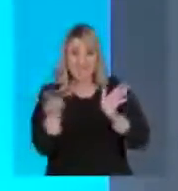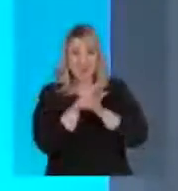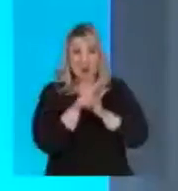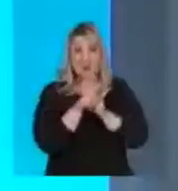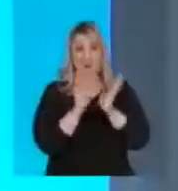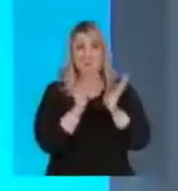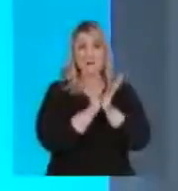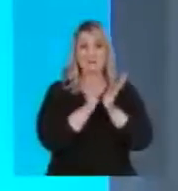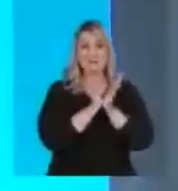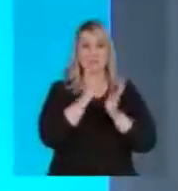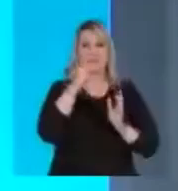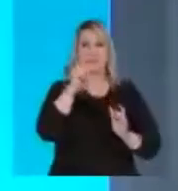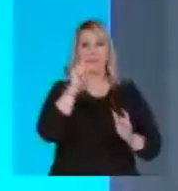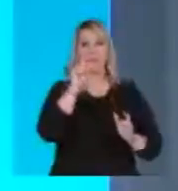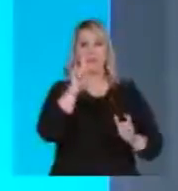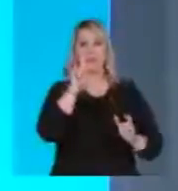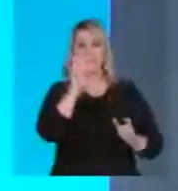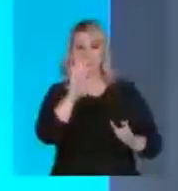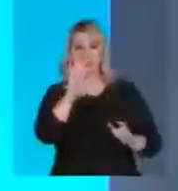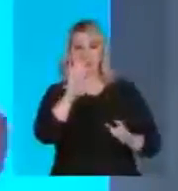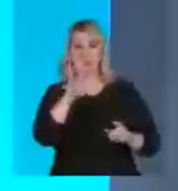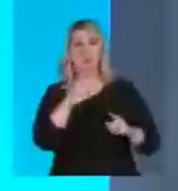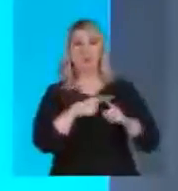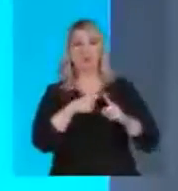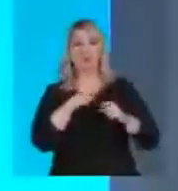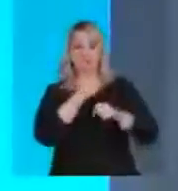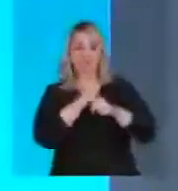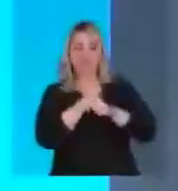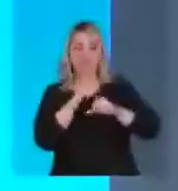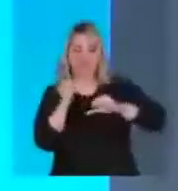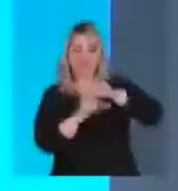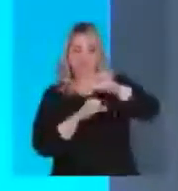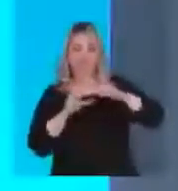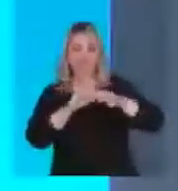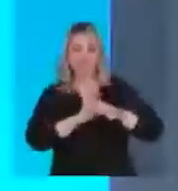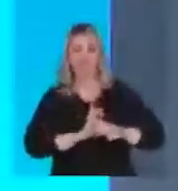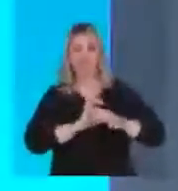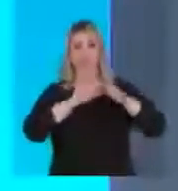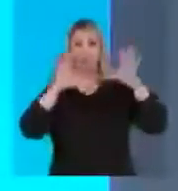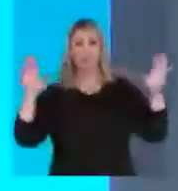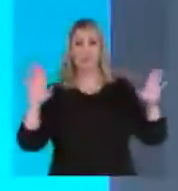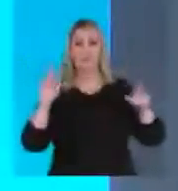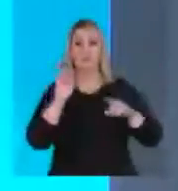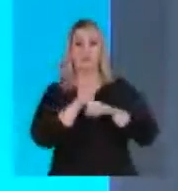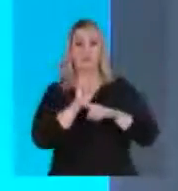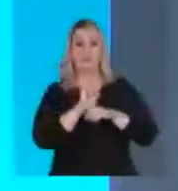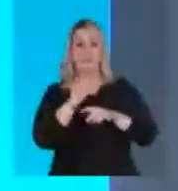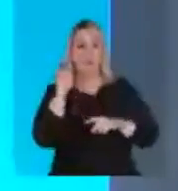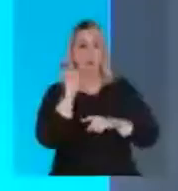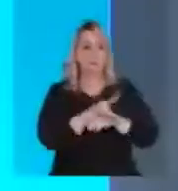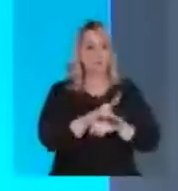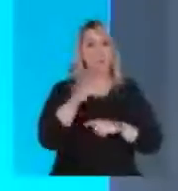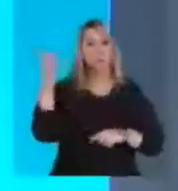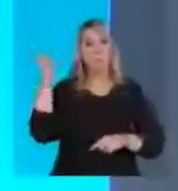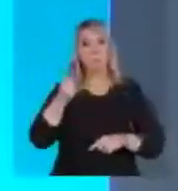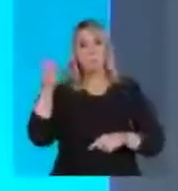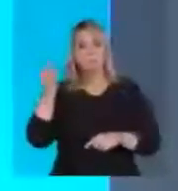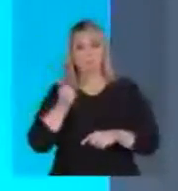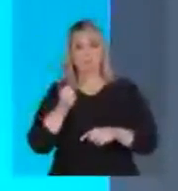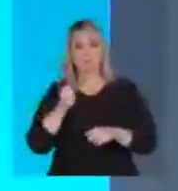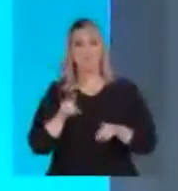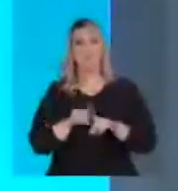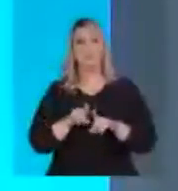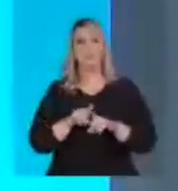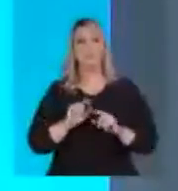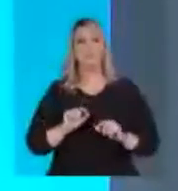é para que essa reforma venha e faça inclusive a desvinculação do benefício do aposentado e pensionista para